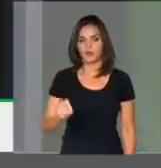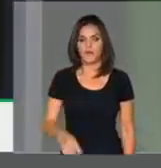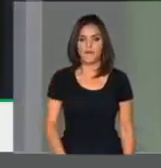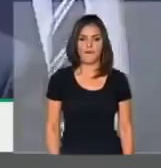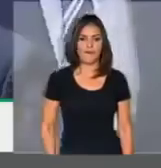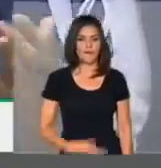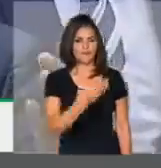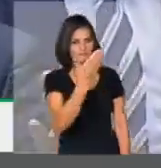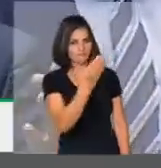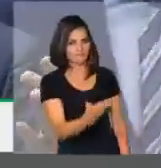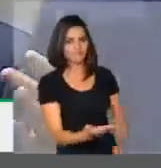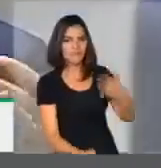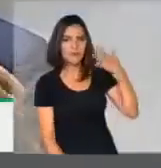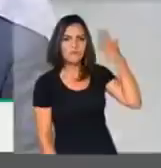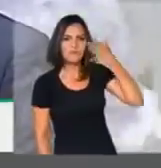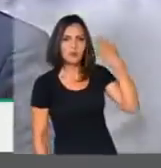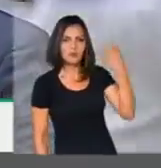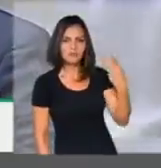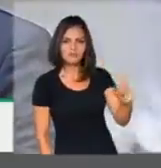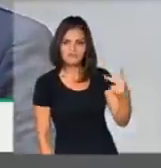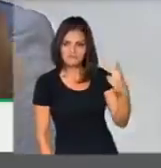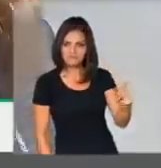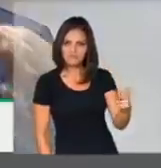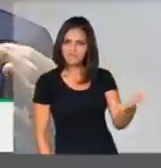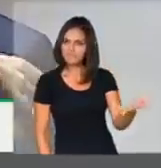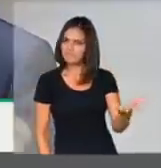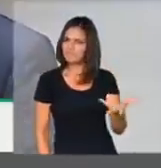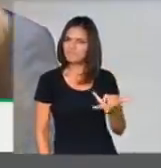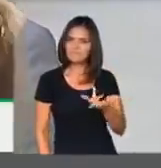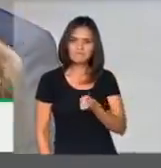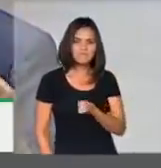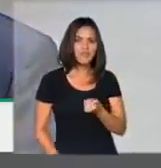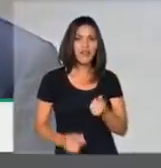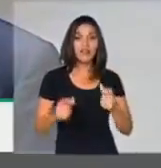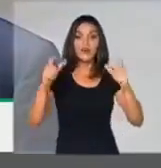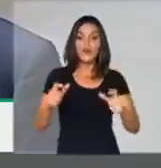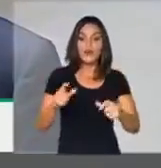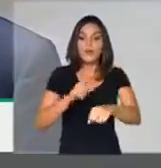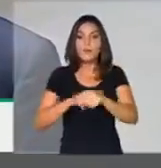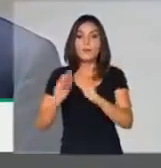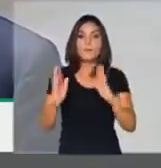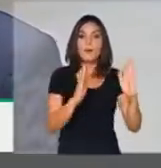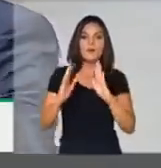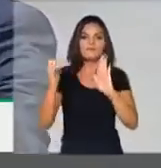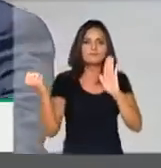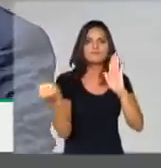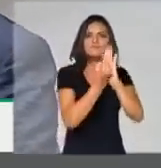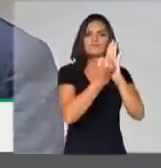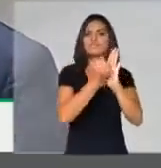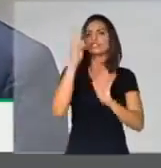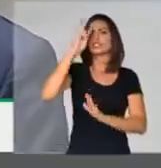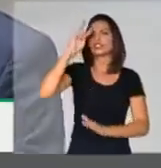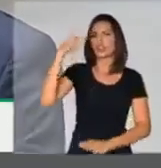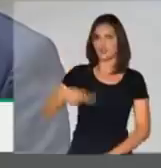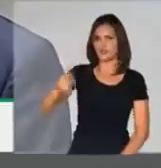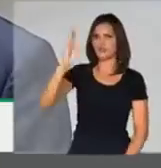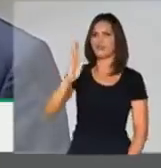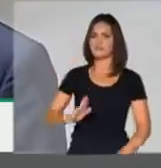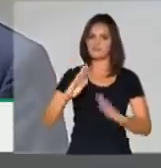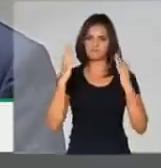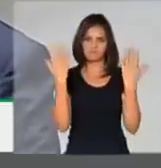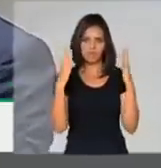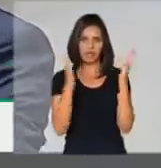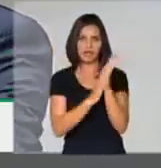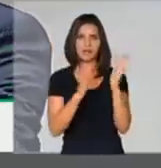Braga, seu pronunciamento hoje não poderia vir no melhor lugar e no melhor momento histórico. Parabéns pelos temas que